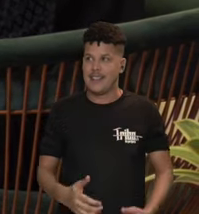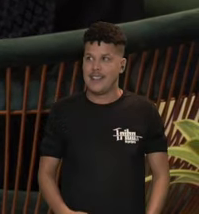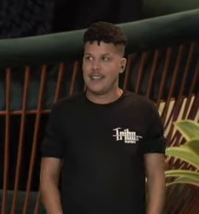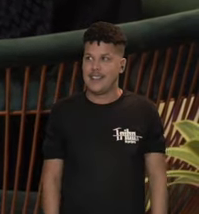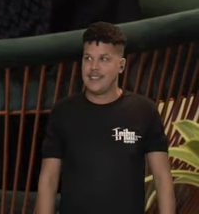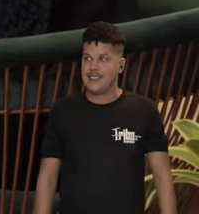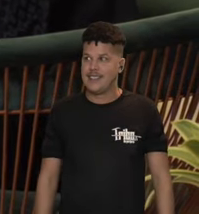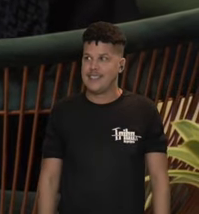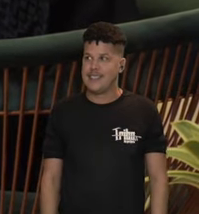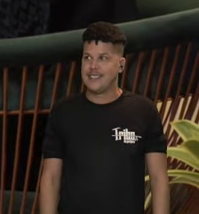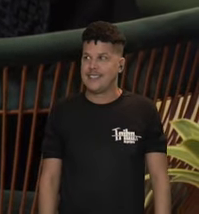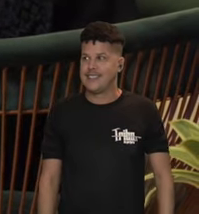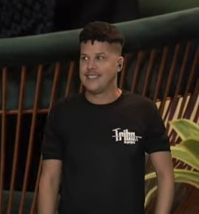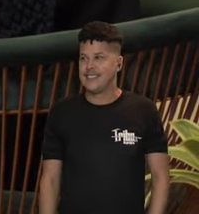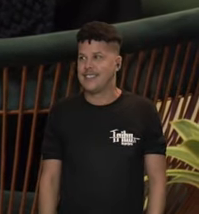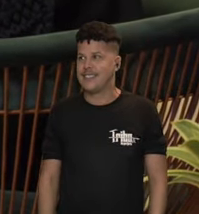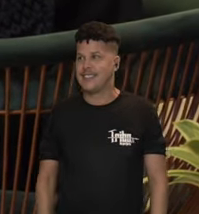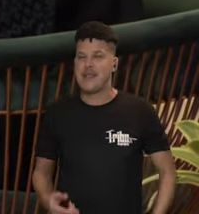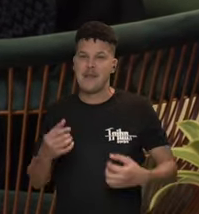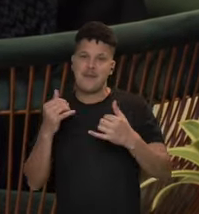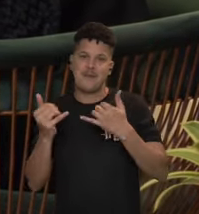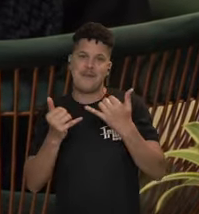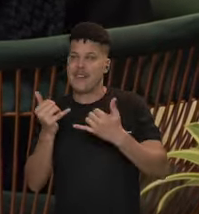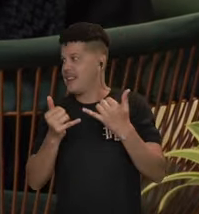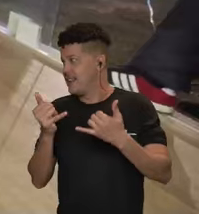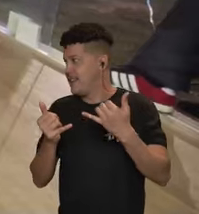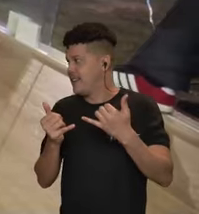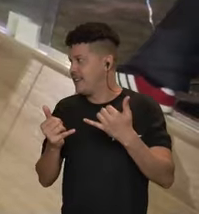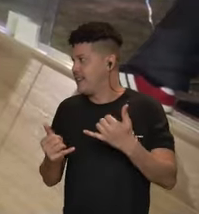Tô brincando. Após 3 horas.